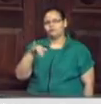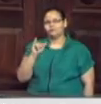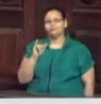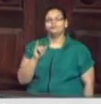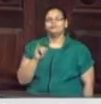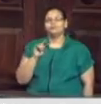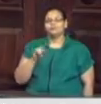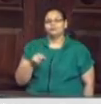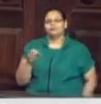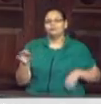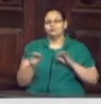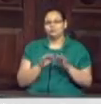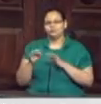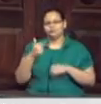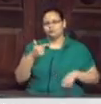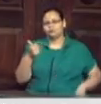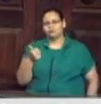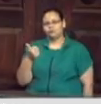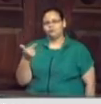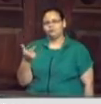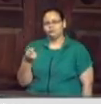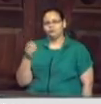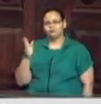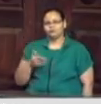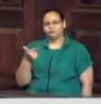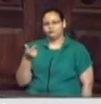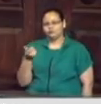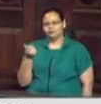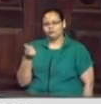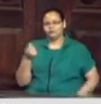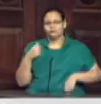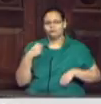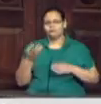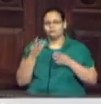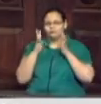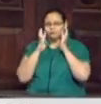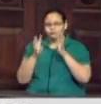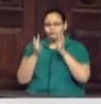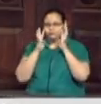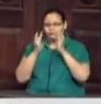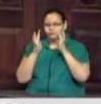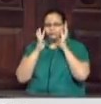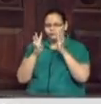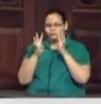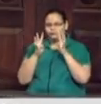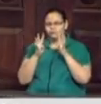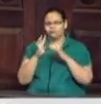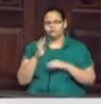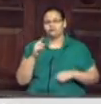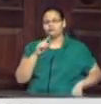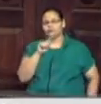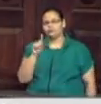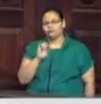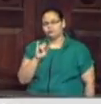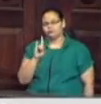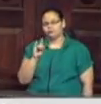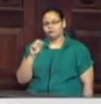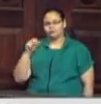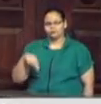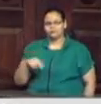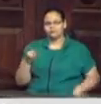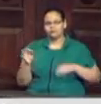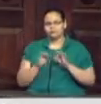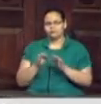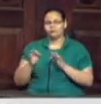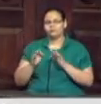projeto 2120 de 2016. Eu queria chamar a atenção, aproveitando o projeto, que agora é a